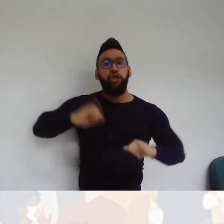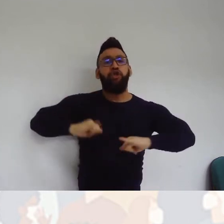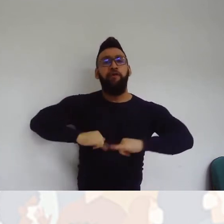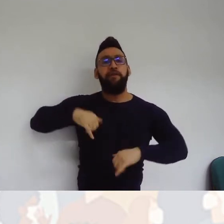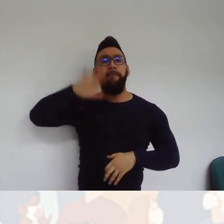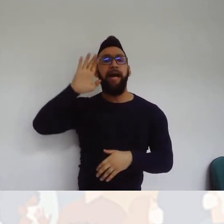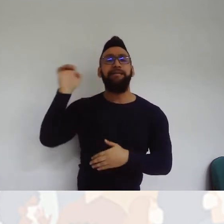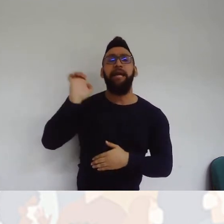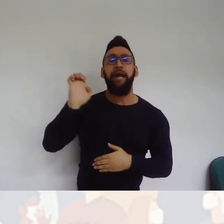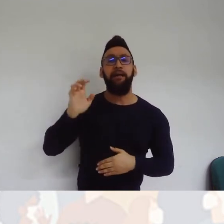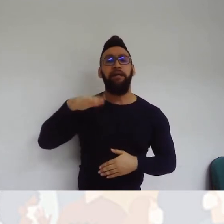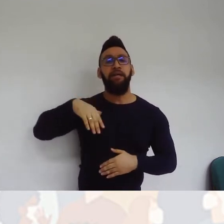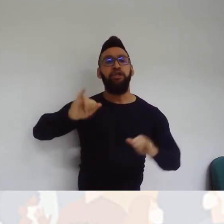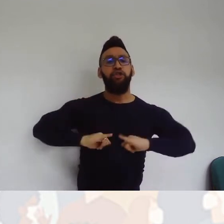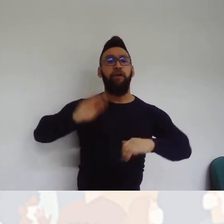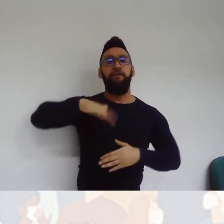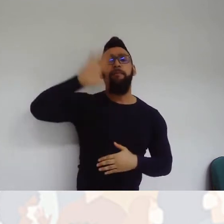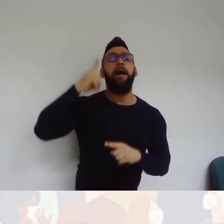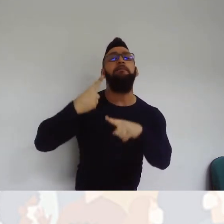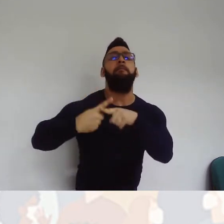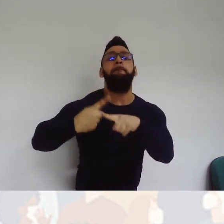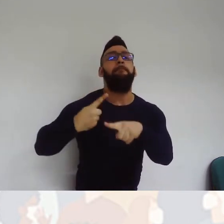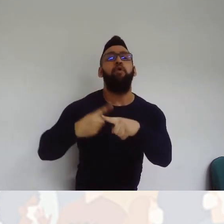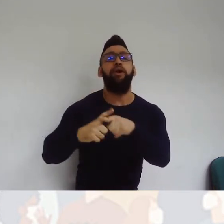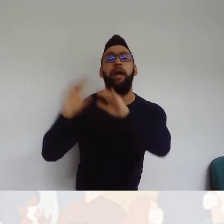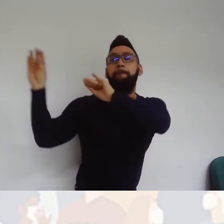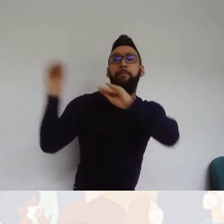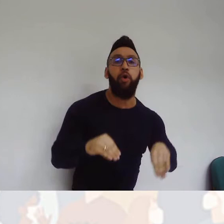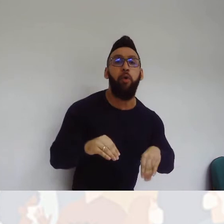de vida, não é? Da realidade.